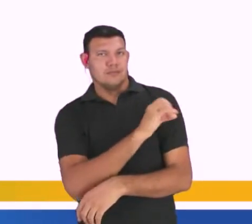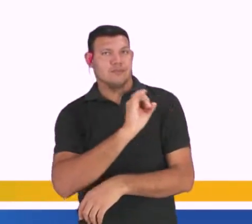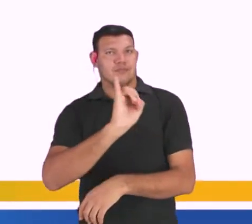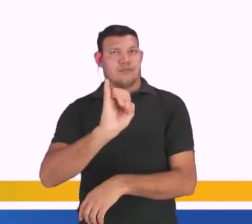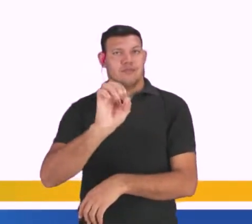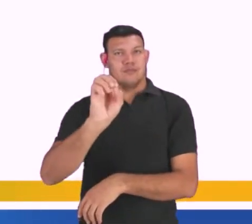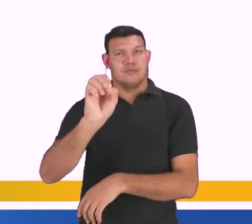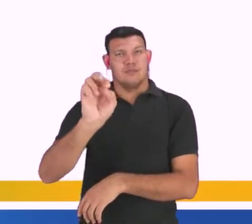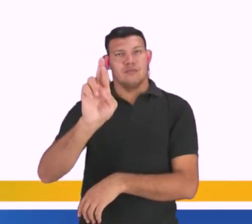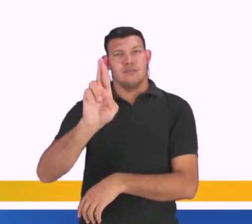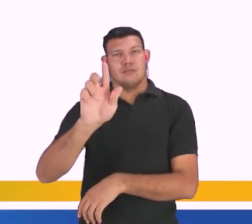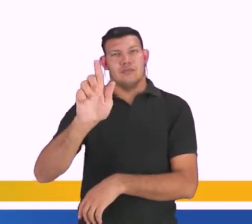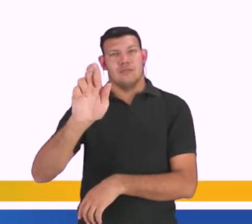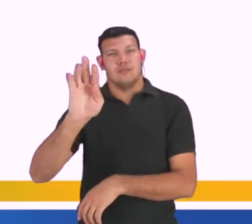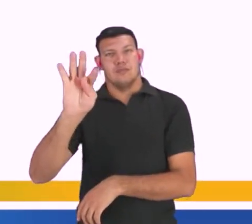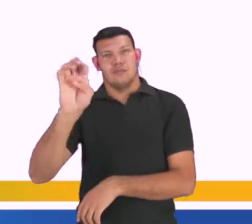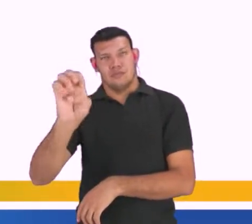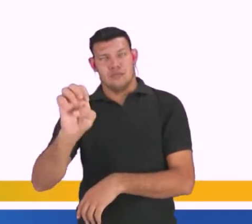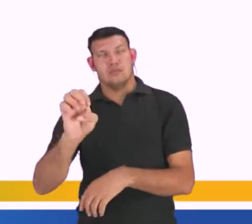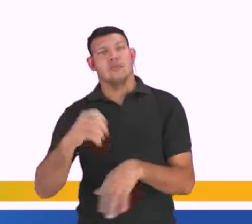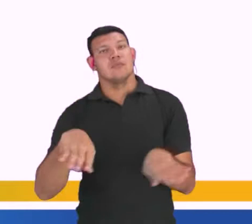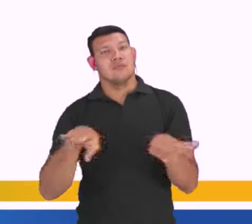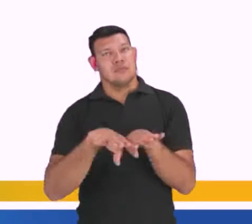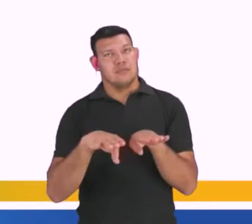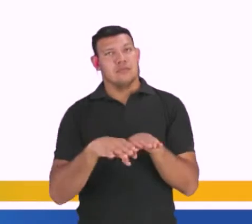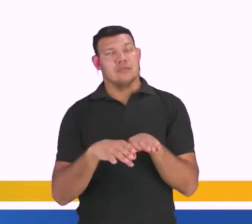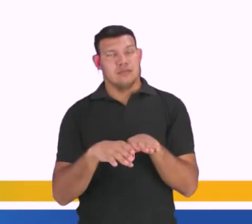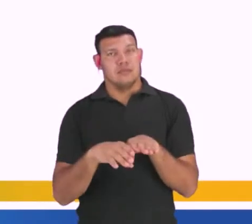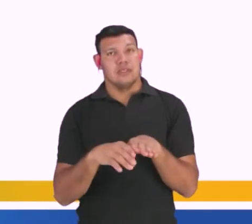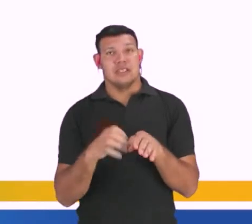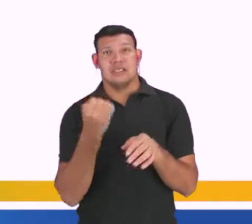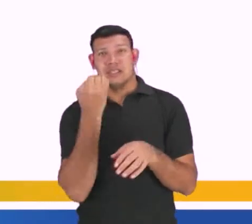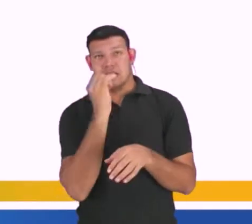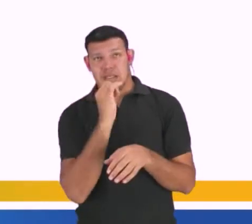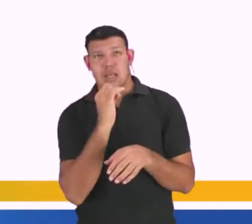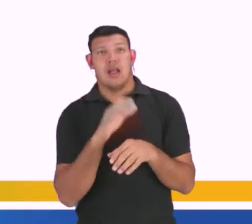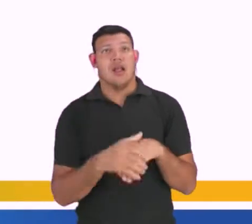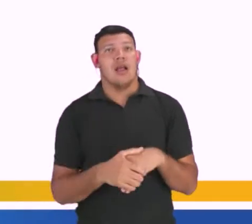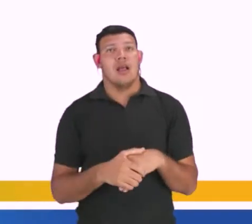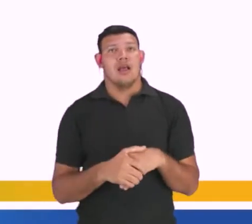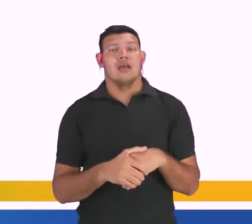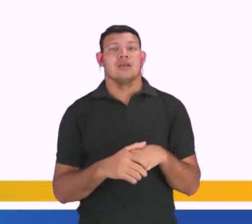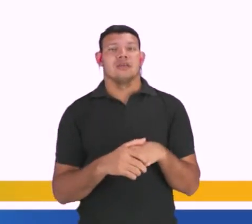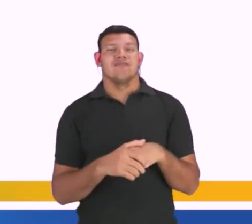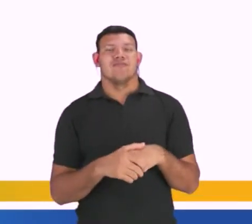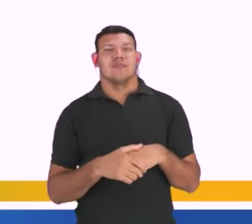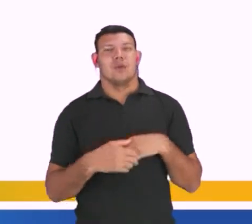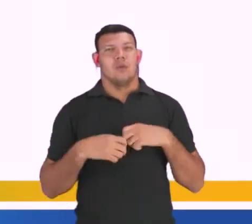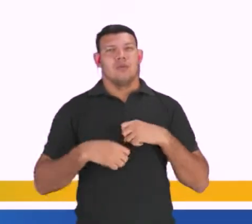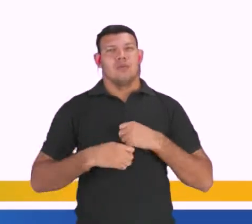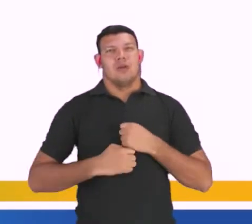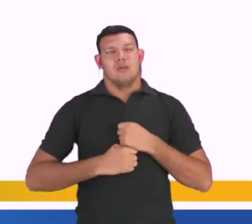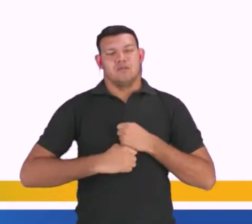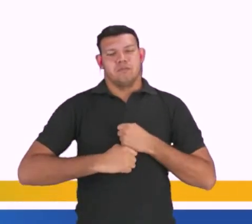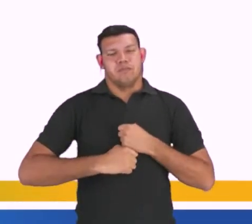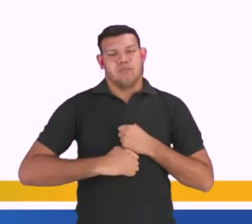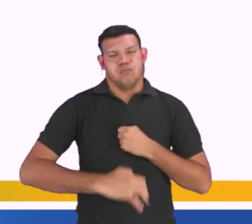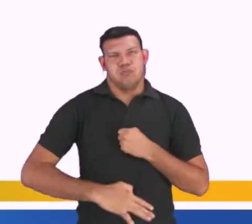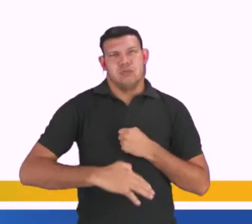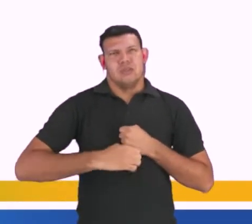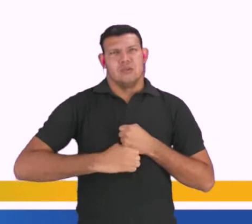No corpo humano, quando a pessoa está geralmente com a infecção intestinal, ela vai repor a flora intestinal